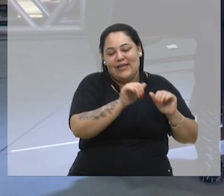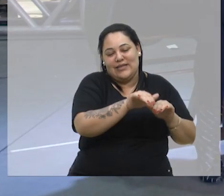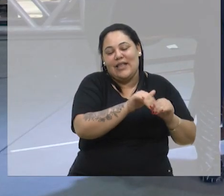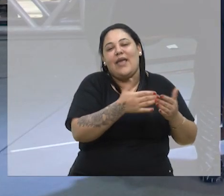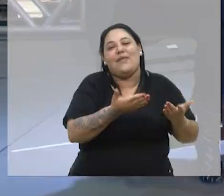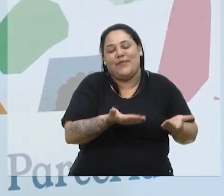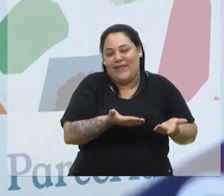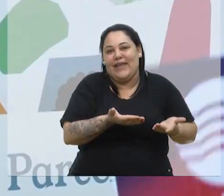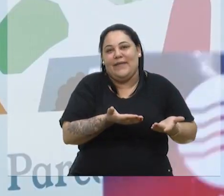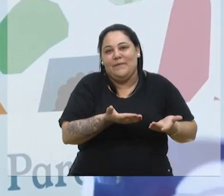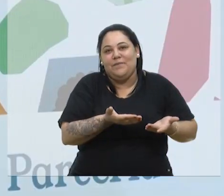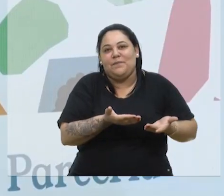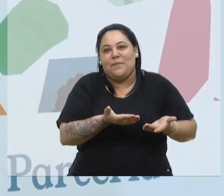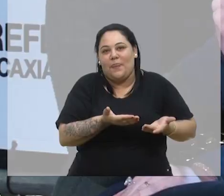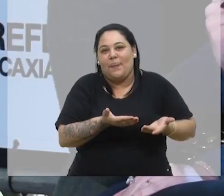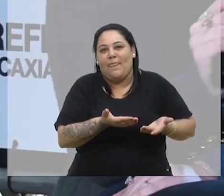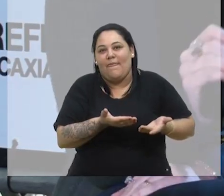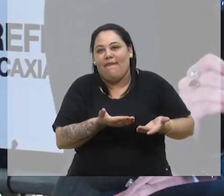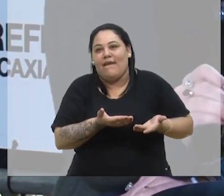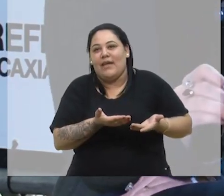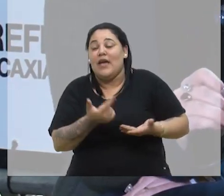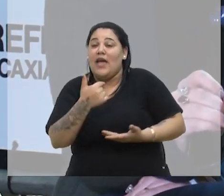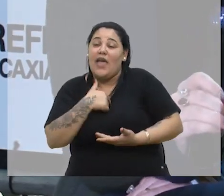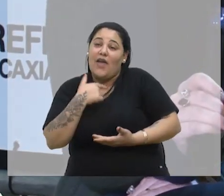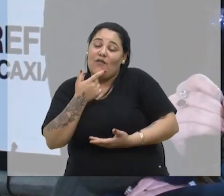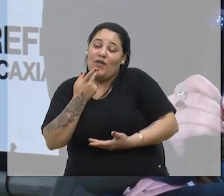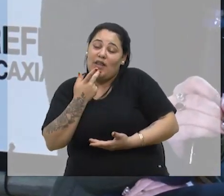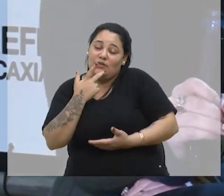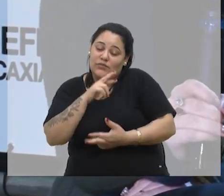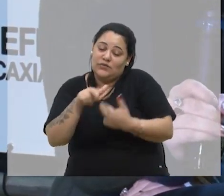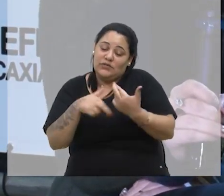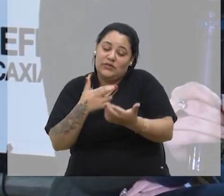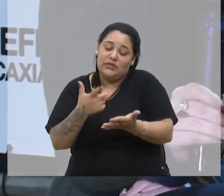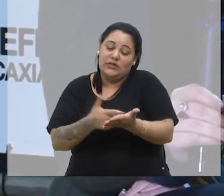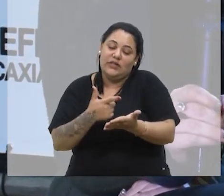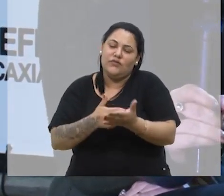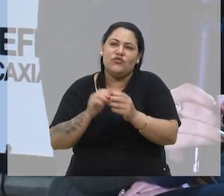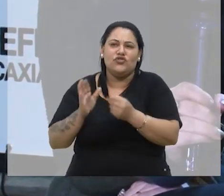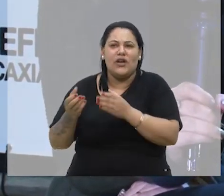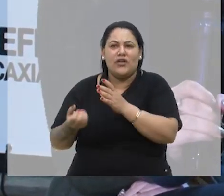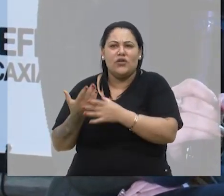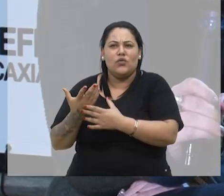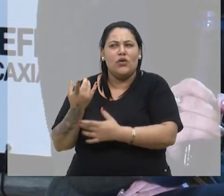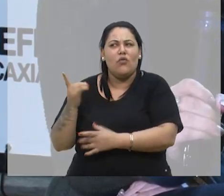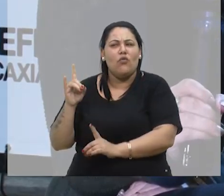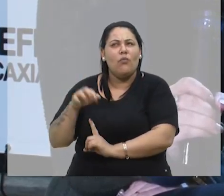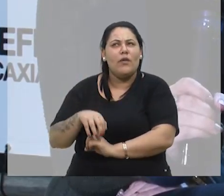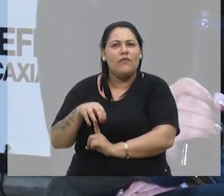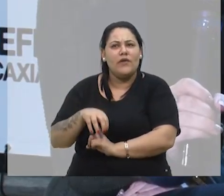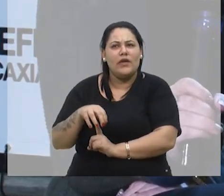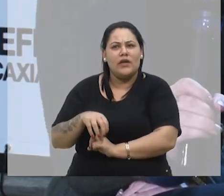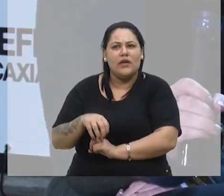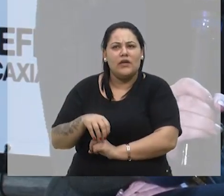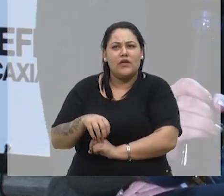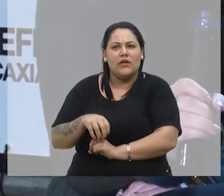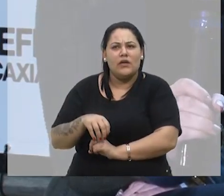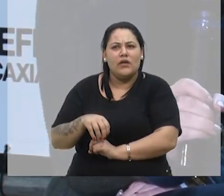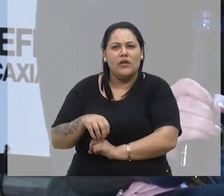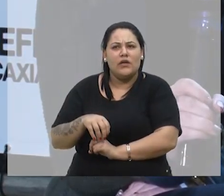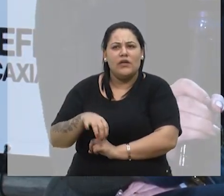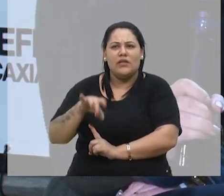Jorge Luiz Borges, né? Eu vou voltar para ele. Ele dizia que muitos se orgulham das páginas que escreveram, mas ele se orgulhava